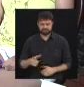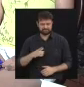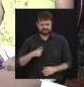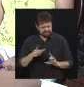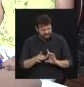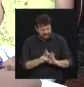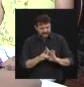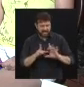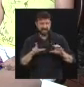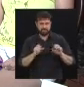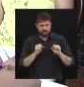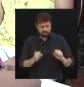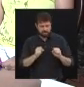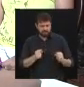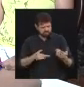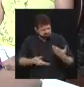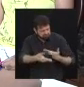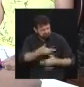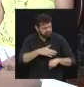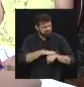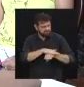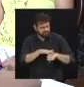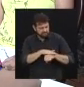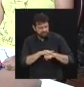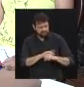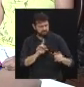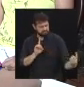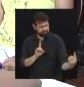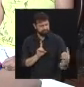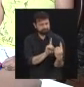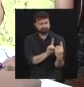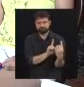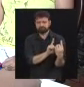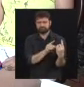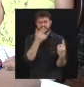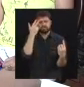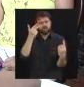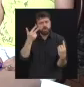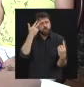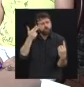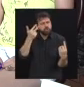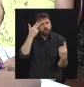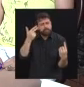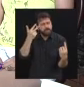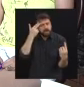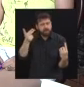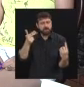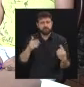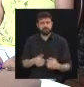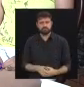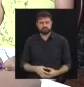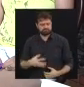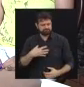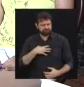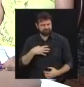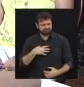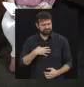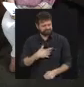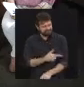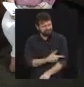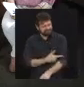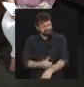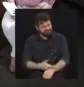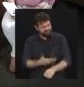tenham liberdade, né, para tratar o portador da síndrome de uma maneira normal, de uma